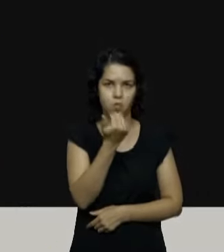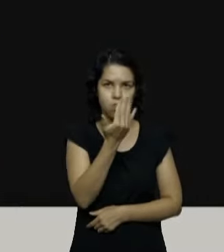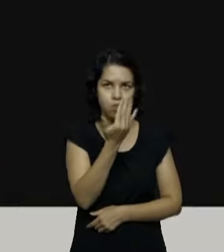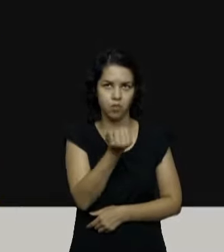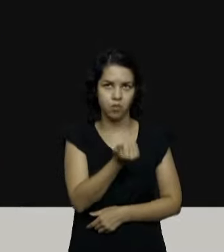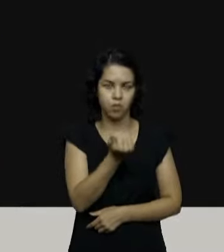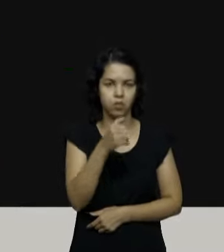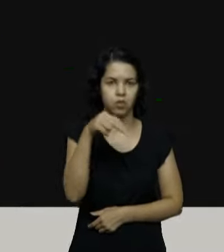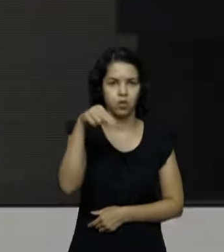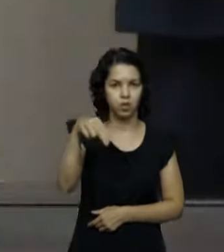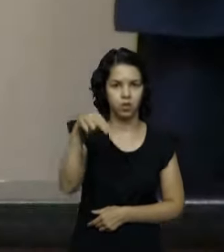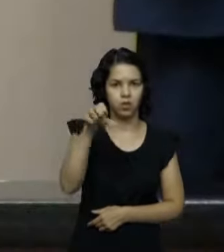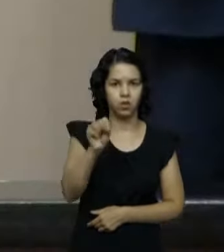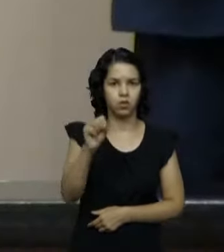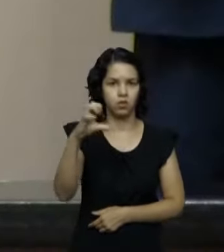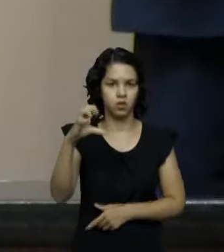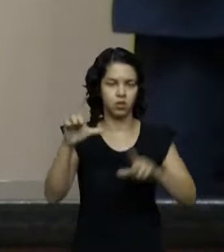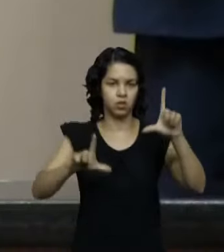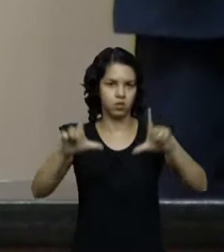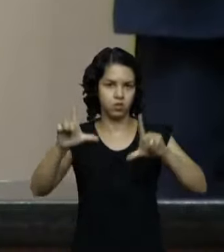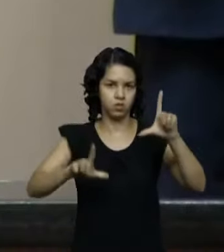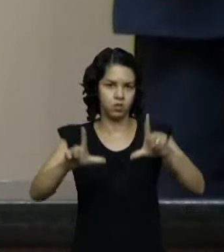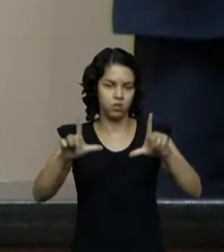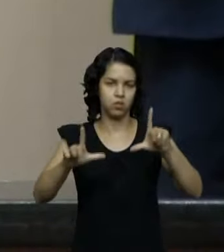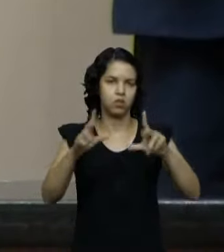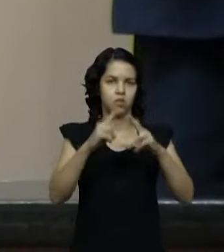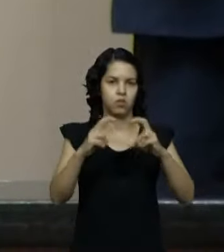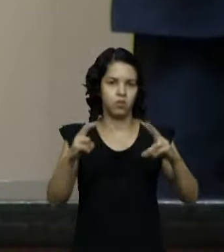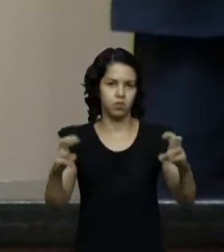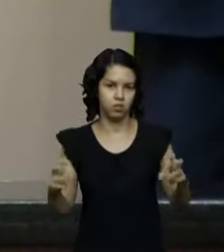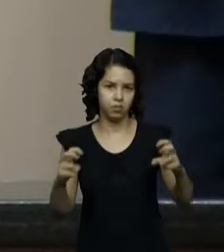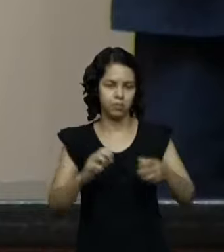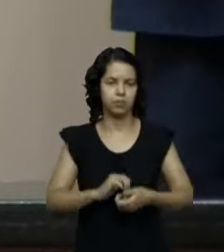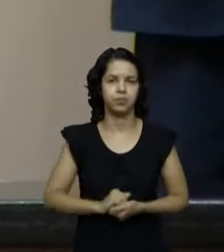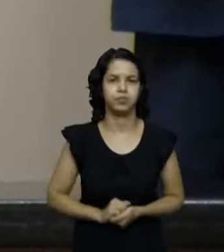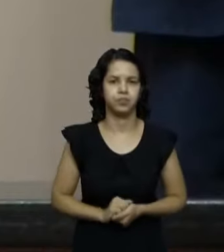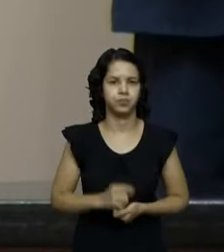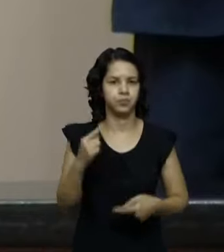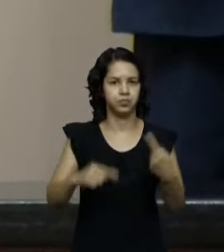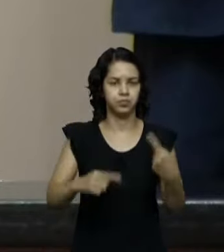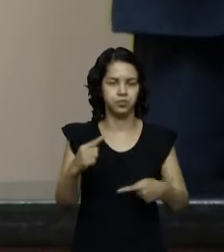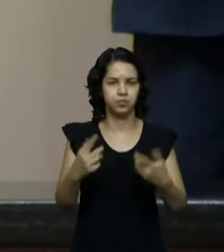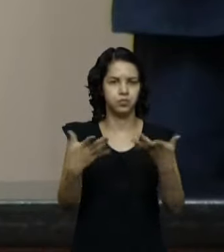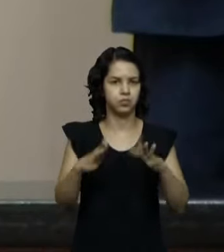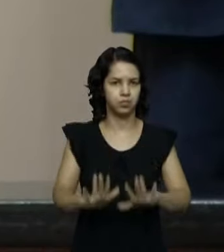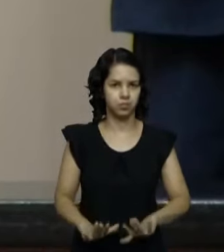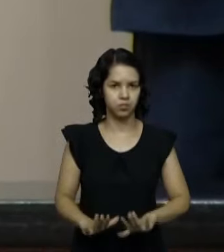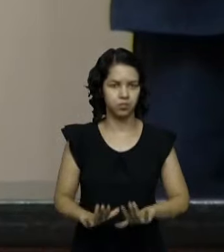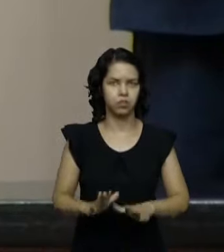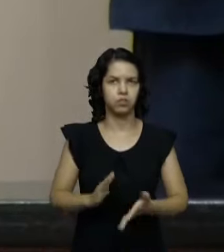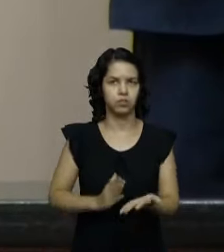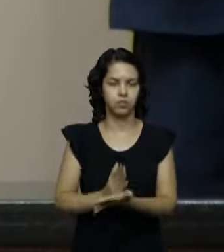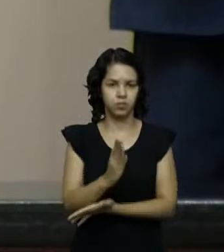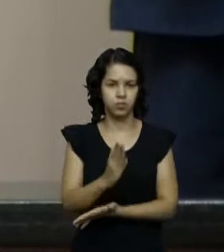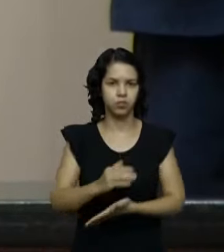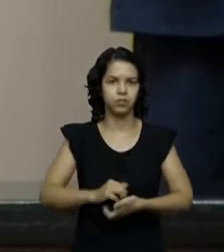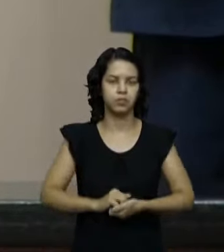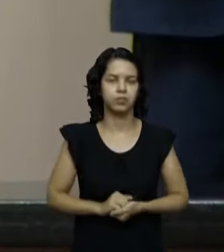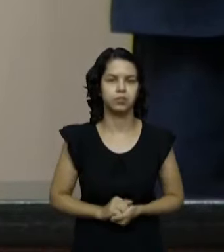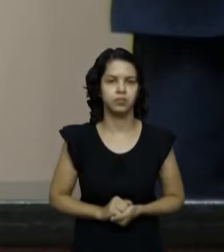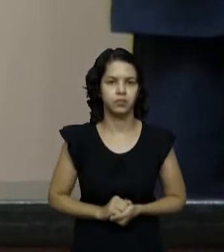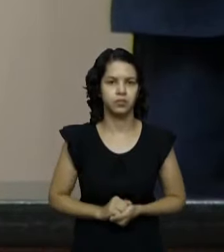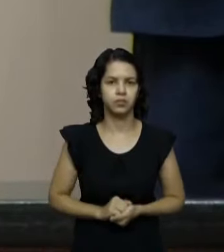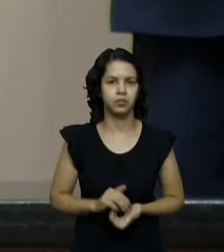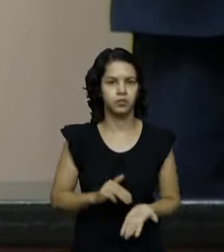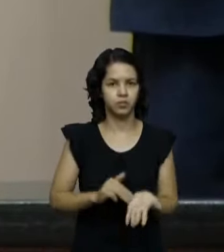NSC TV Florianópolis. Em discussão, não havendo quem queira discutir, em votação, aprovada.